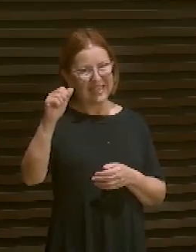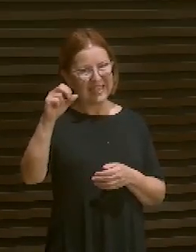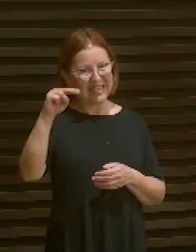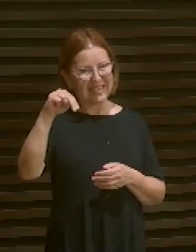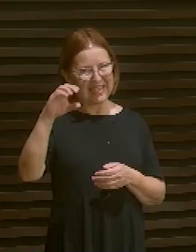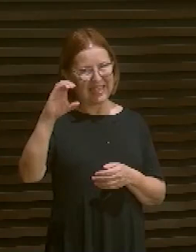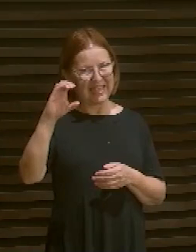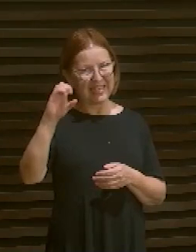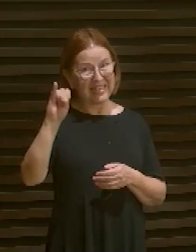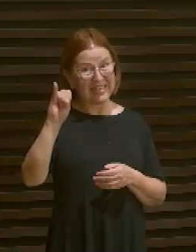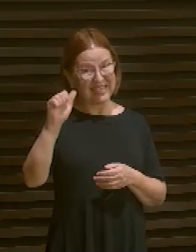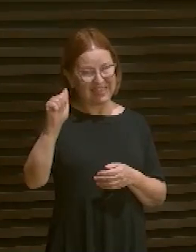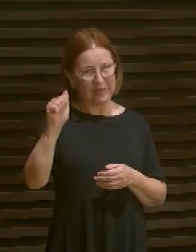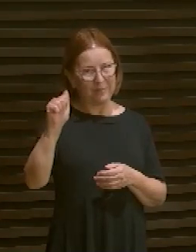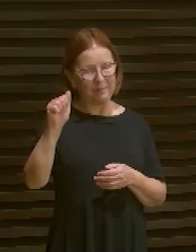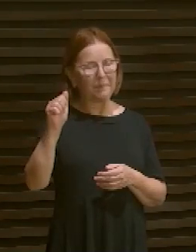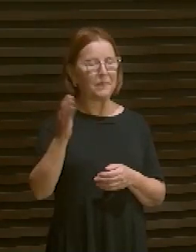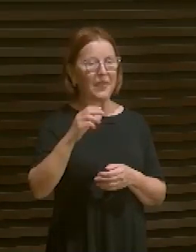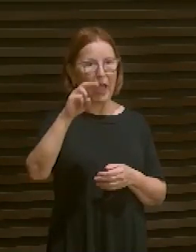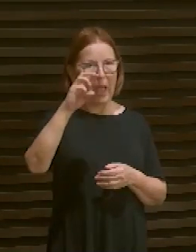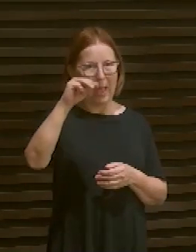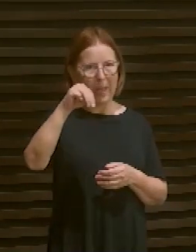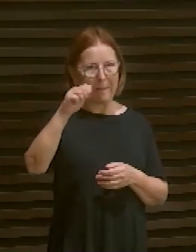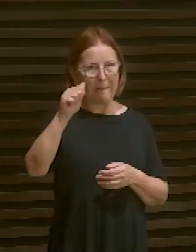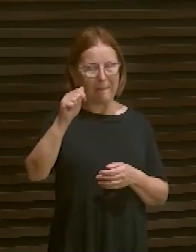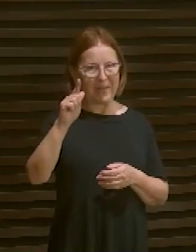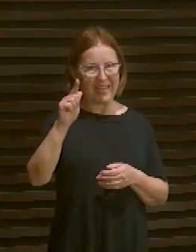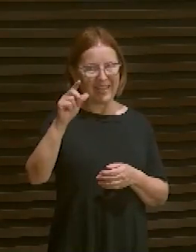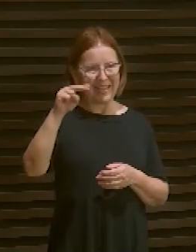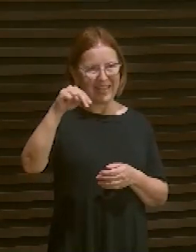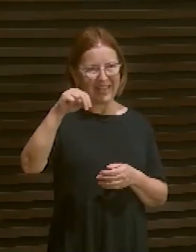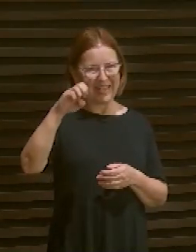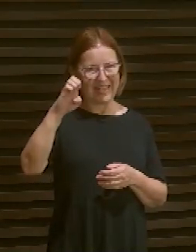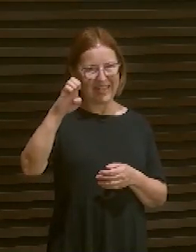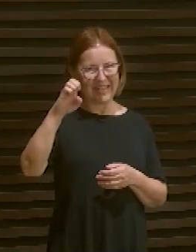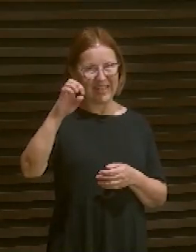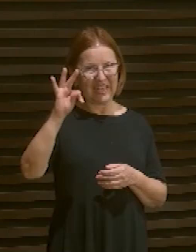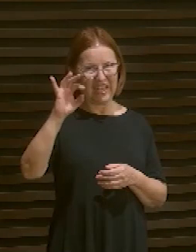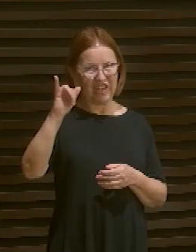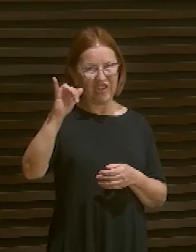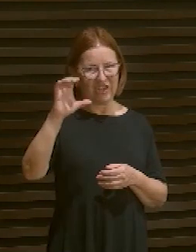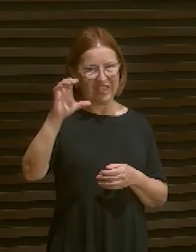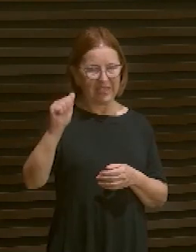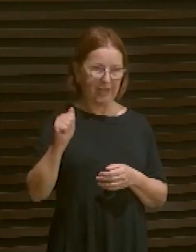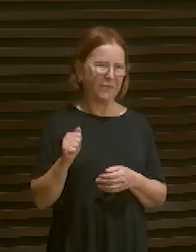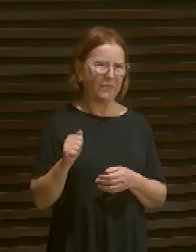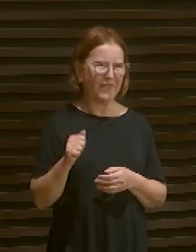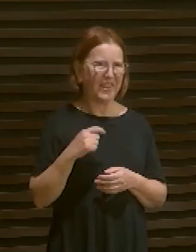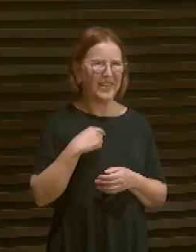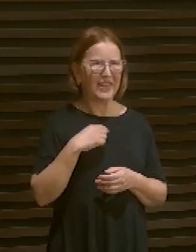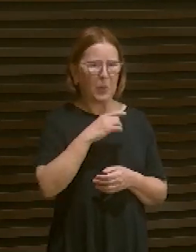ressonância magnética. E eu sou claustrófobo. Uma vez que eu fui fazer, eu tive que tomar